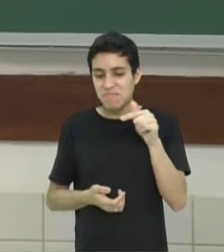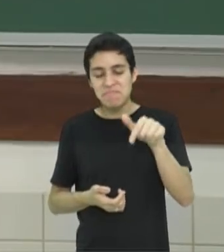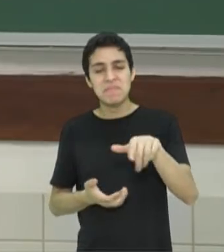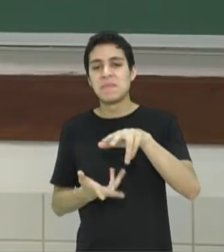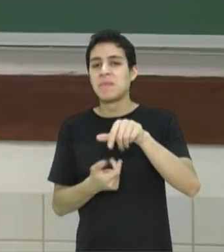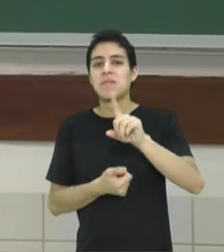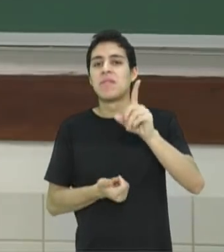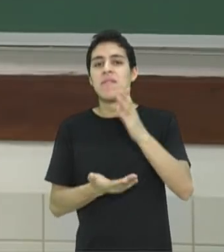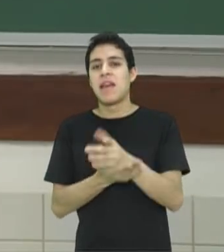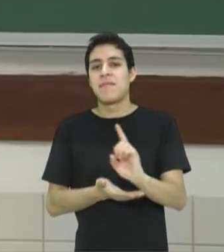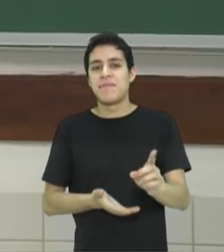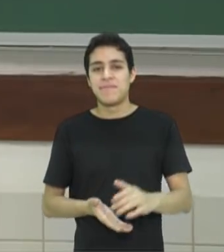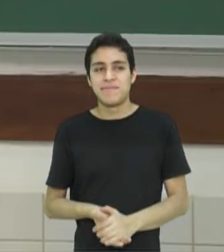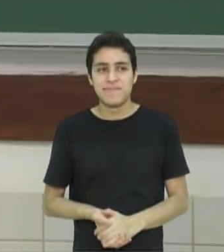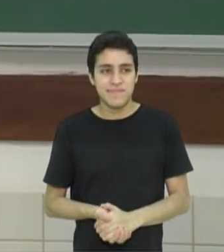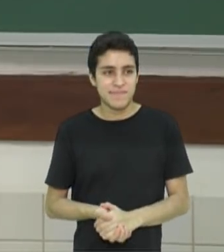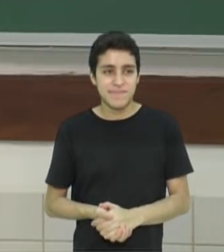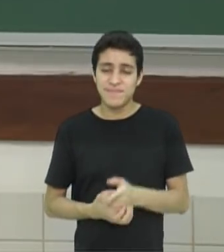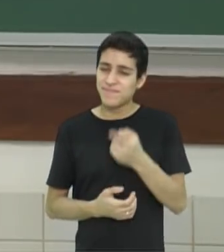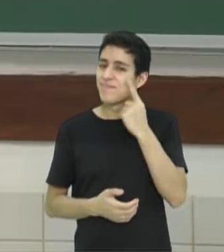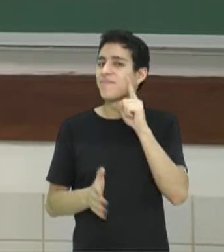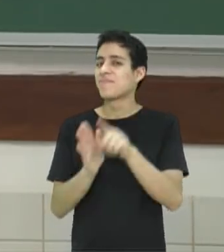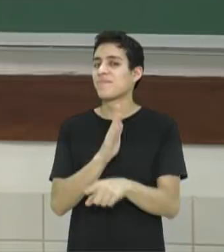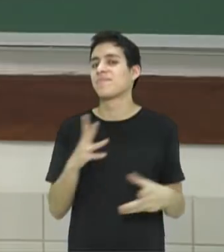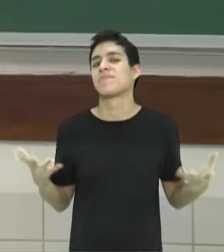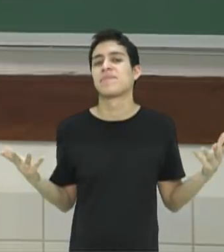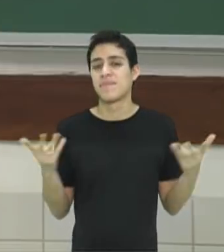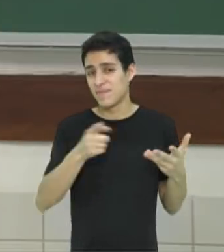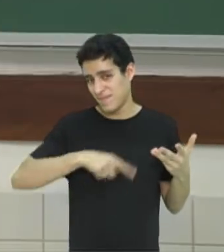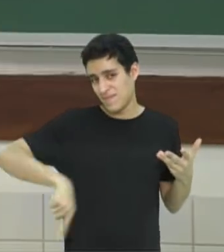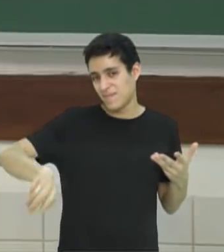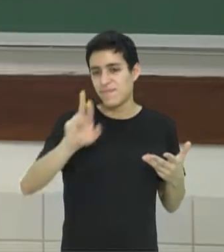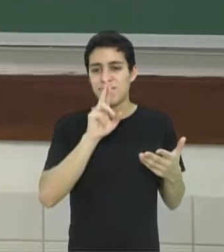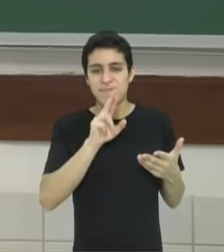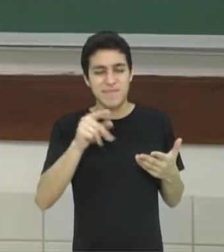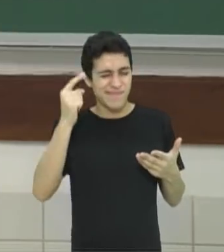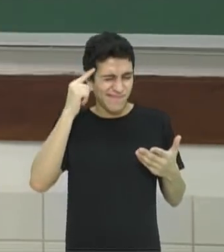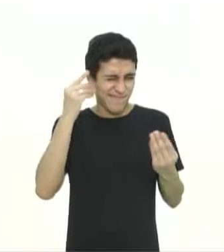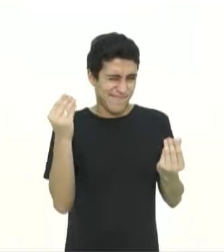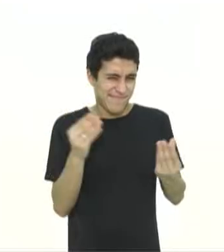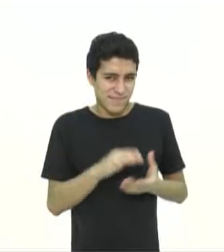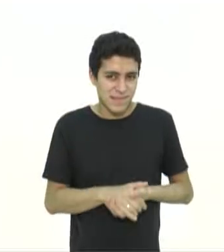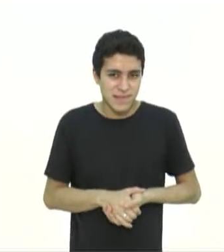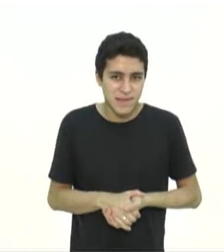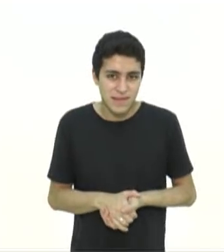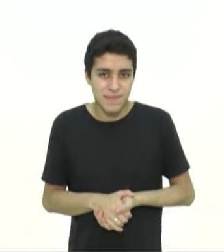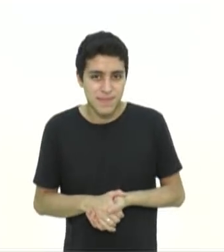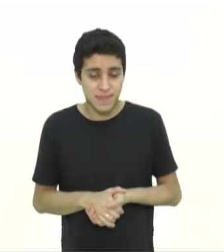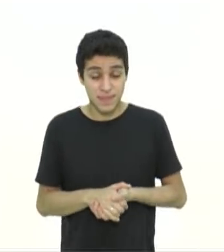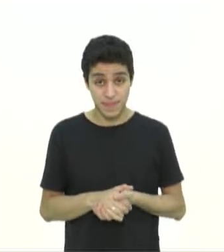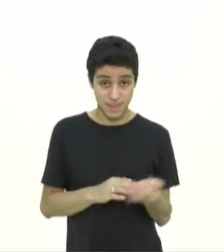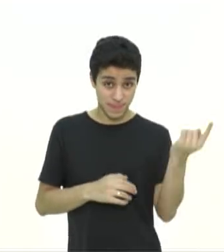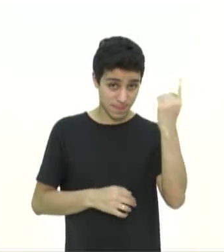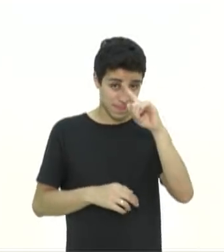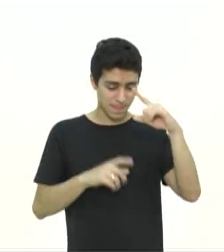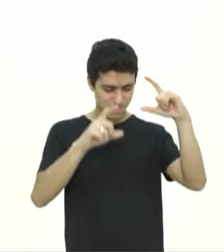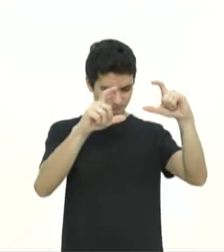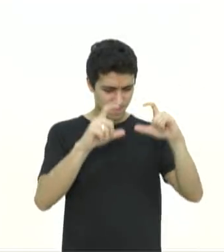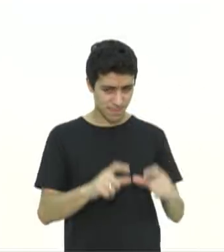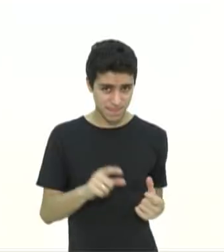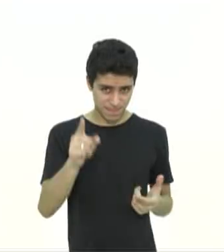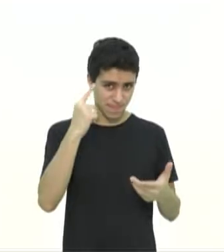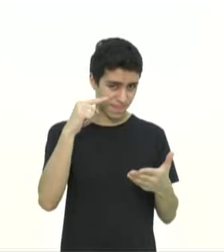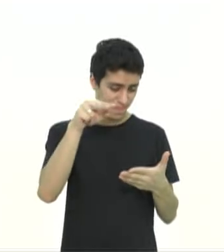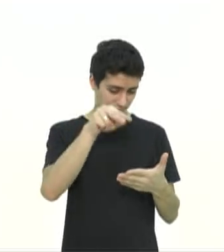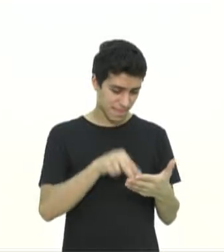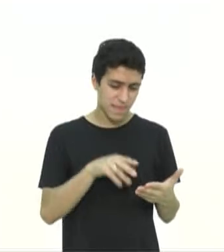acabar. Ok? Nós temos um quiz agora para vocês. Vamos pensar um pouquinho. Na última tirinha que você viu aqui,